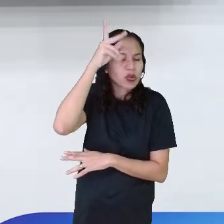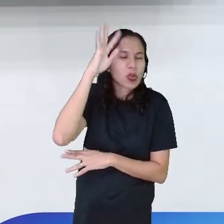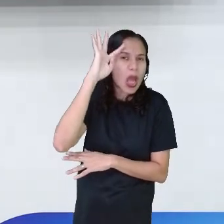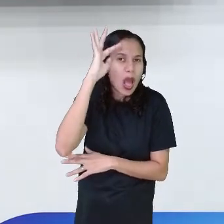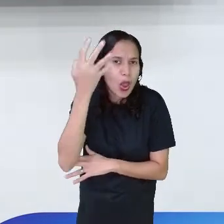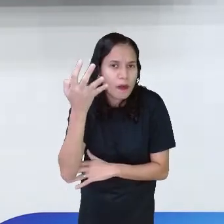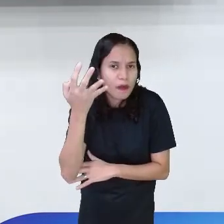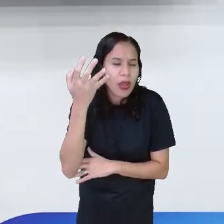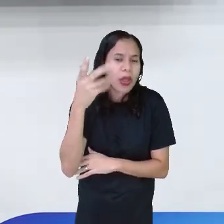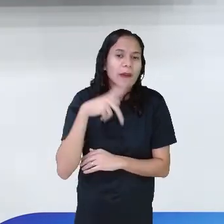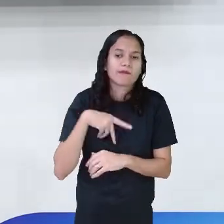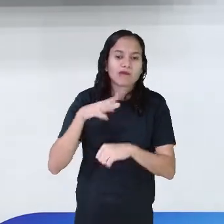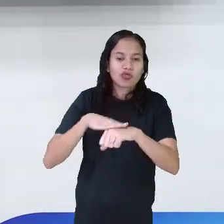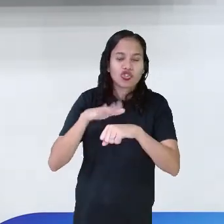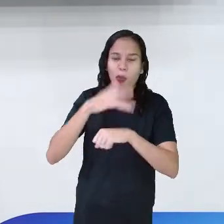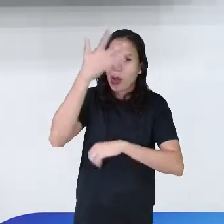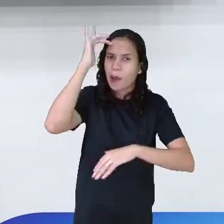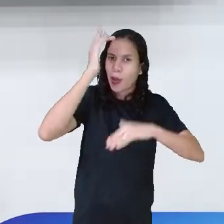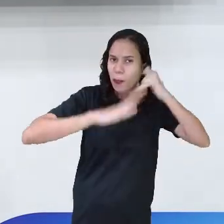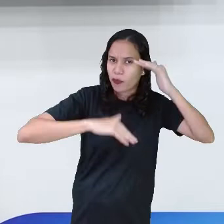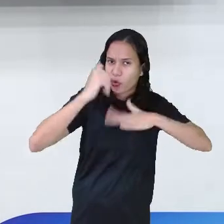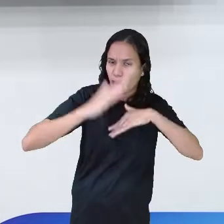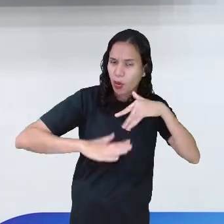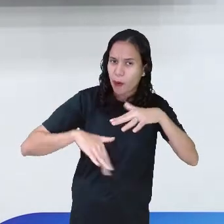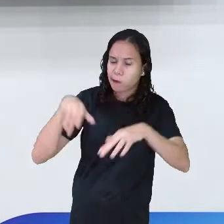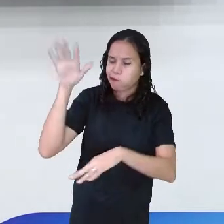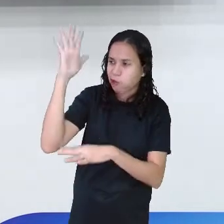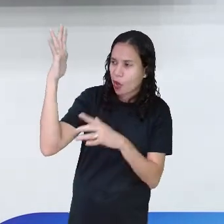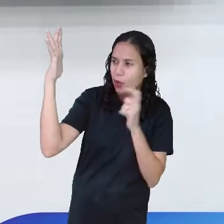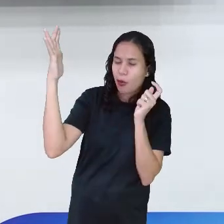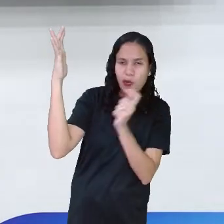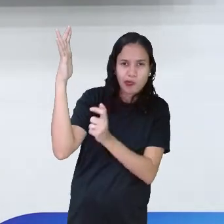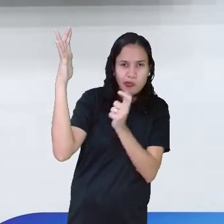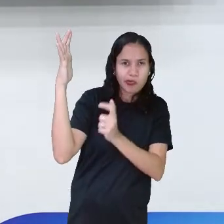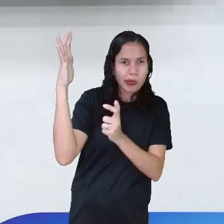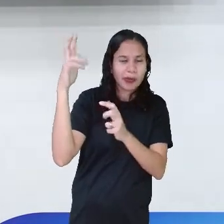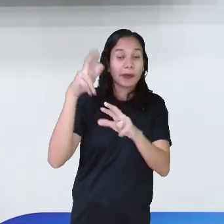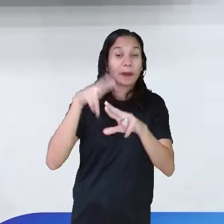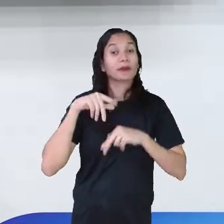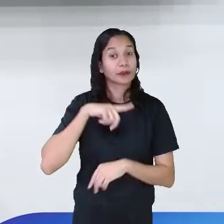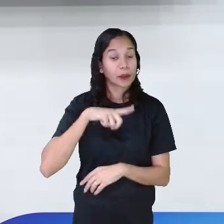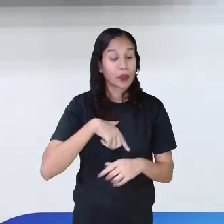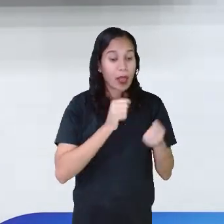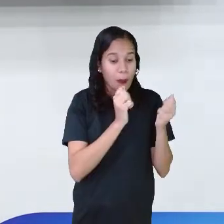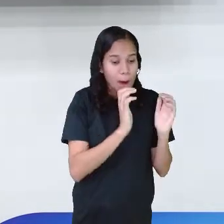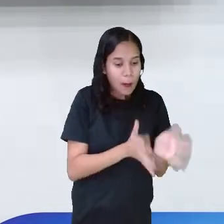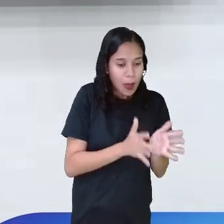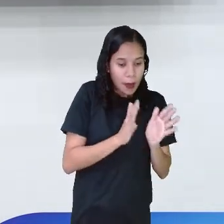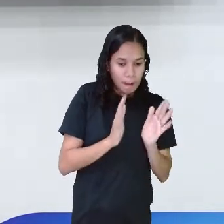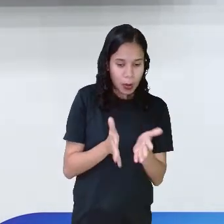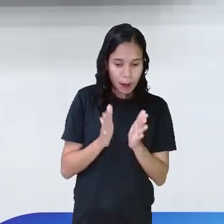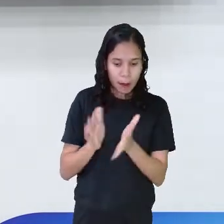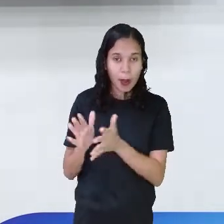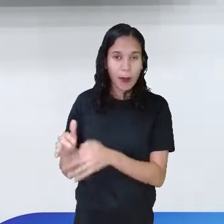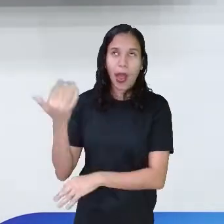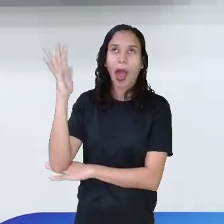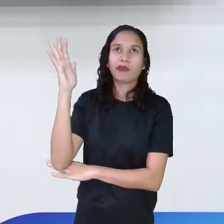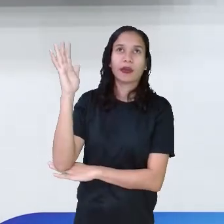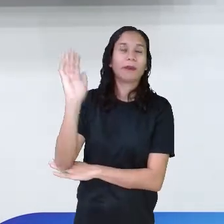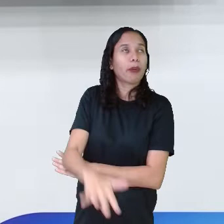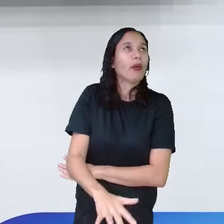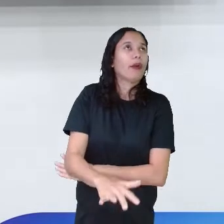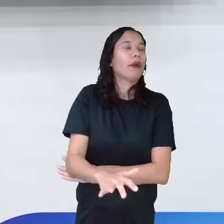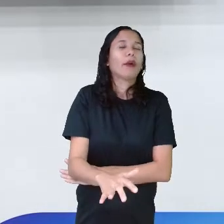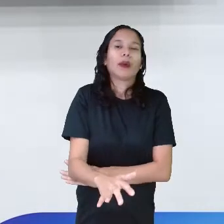fazer o tratamento? Será que chamou e não foi atendida aquela solicitação? Então, houve um passo a passo. Uma árvore simplesmente não desmaia,